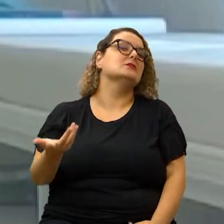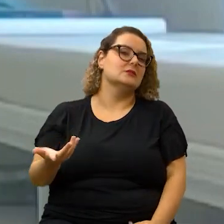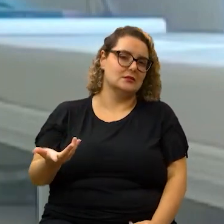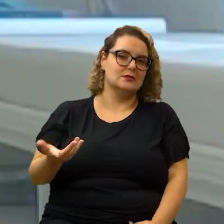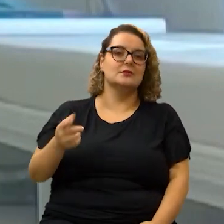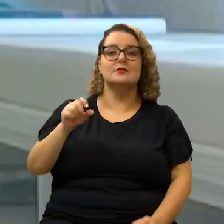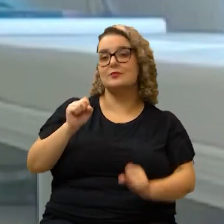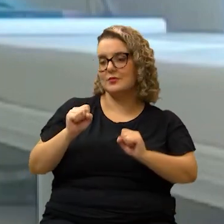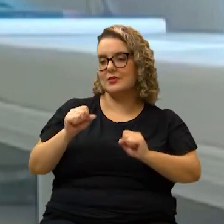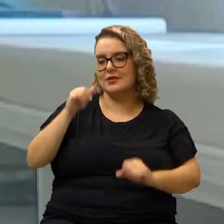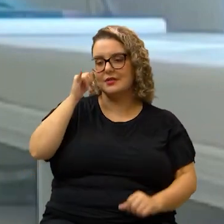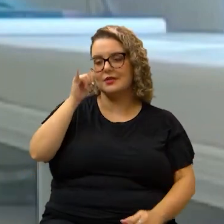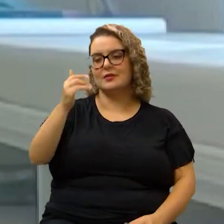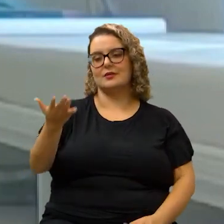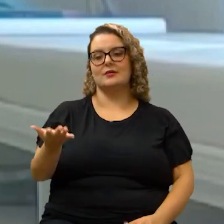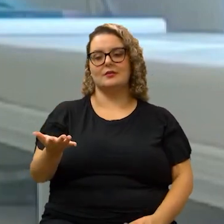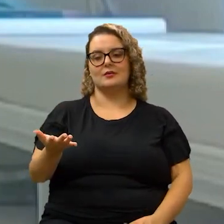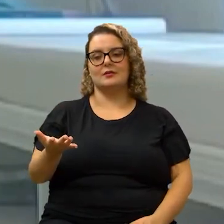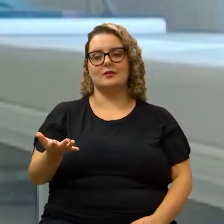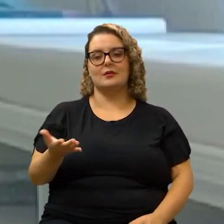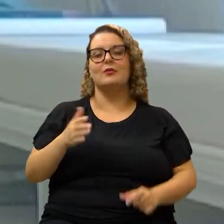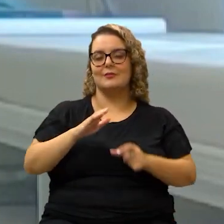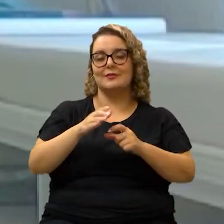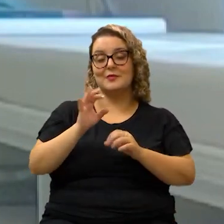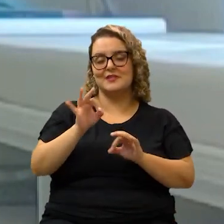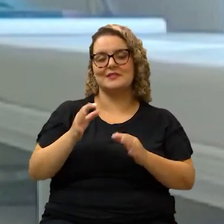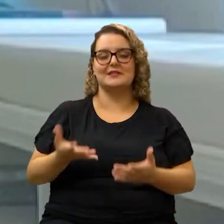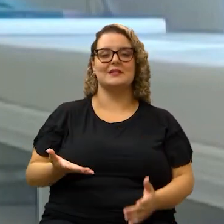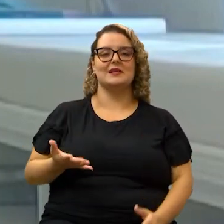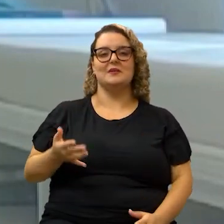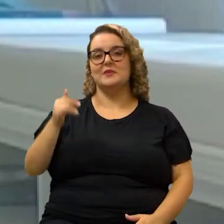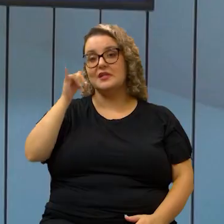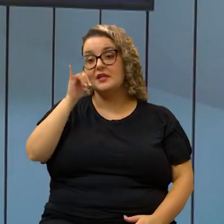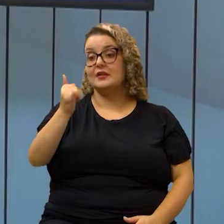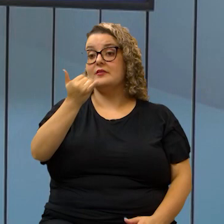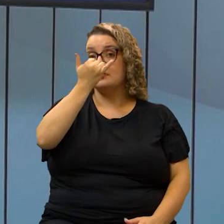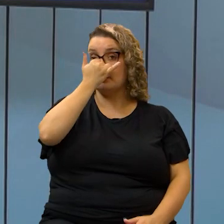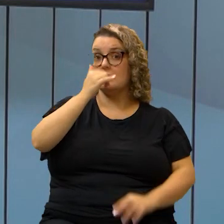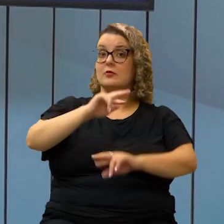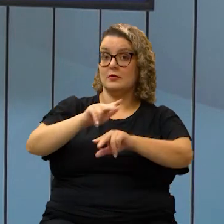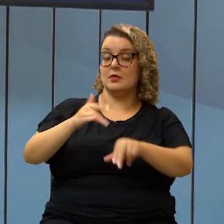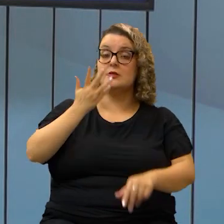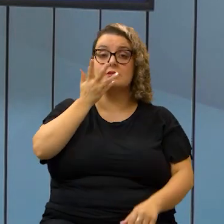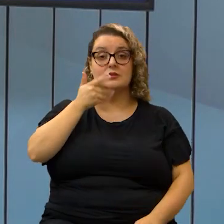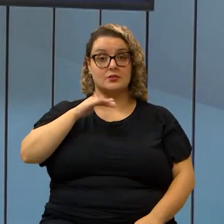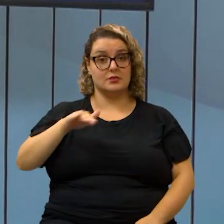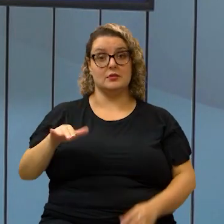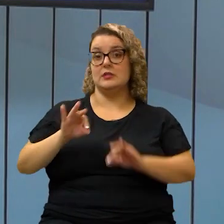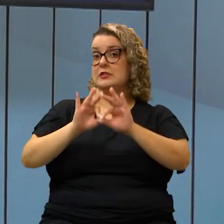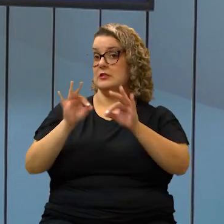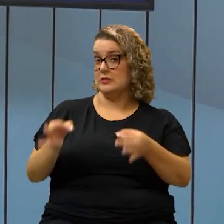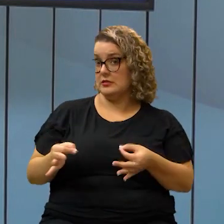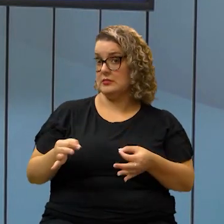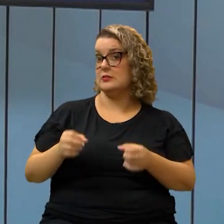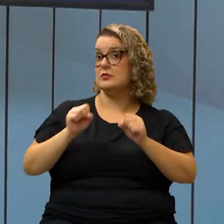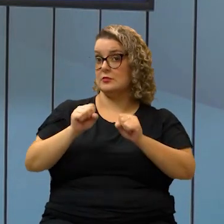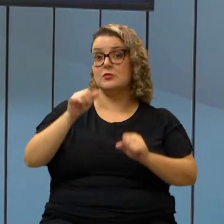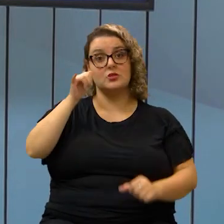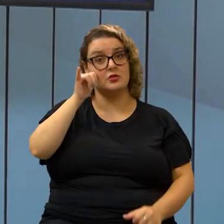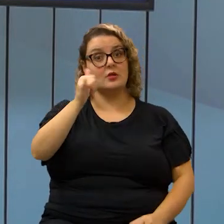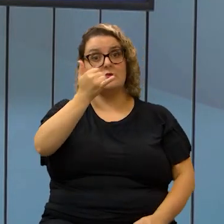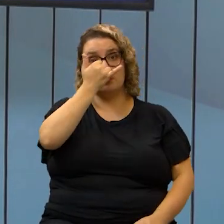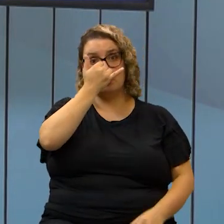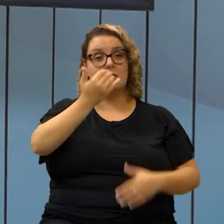crianças morrem por situações simples de serem prevenidas. São cuidados básicos, né, doutora, que fazem toda a diferença, né? O que eu